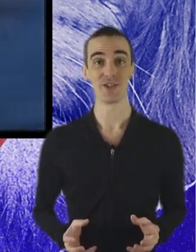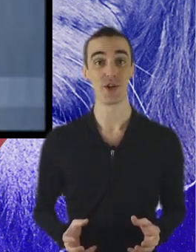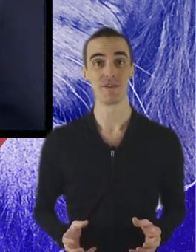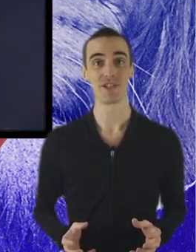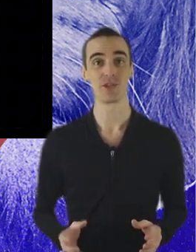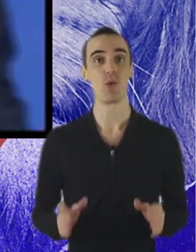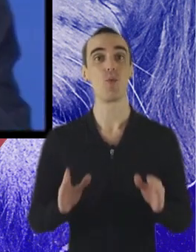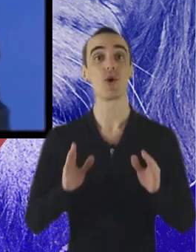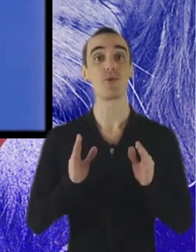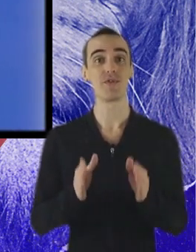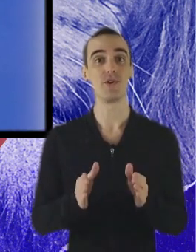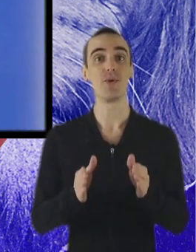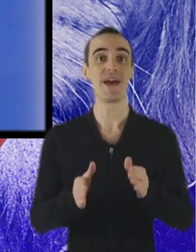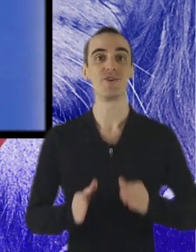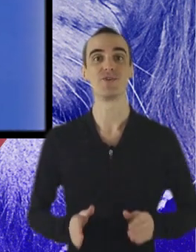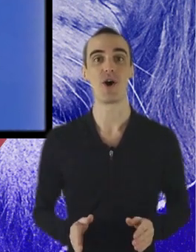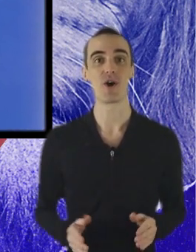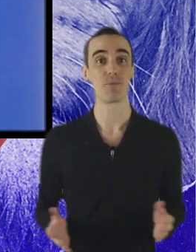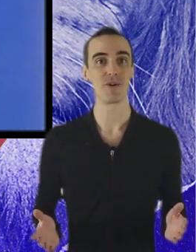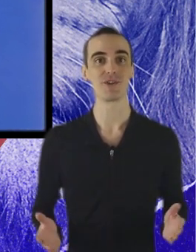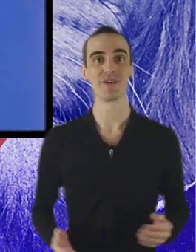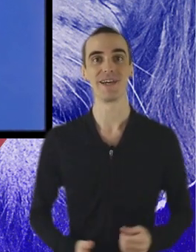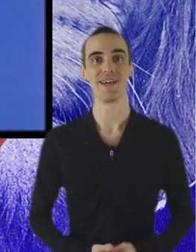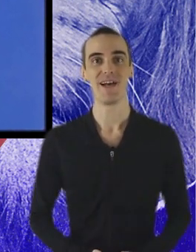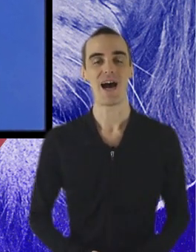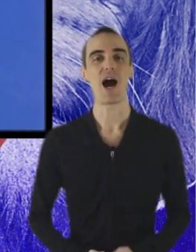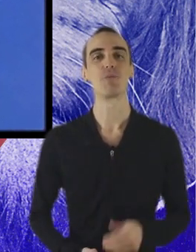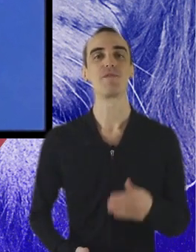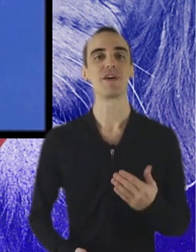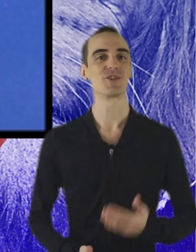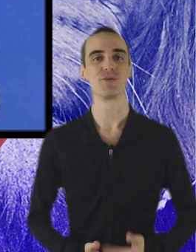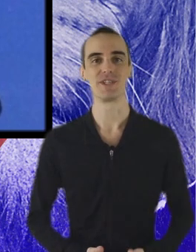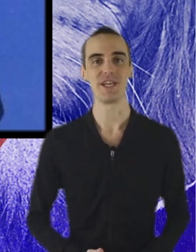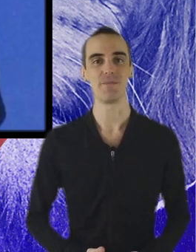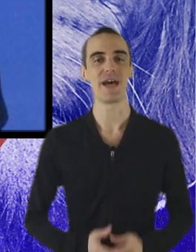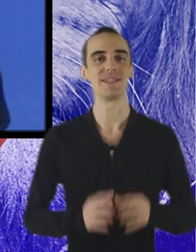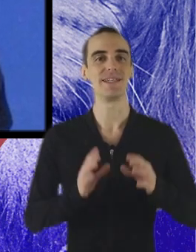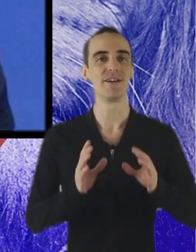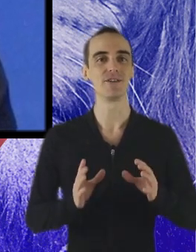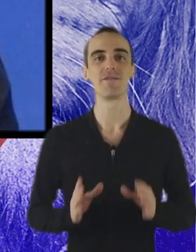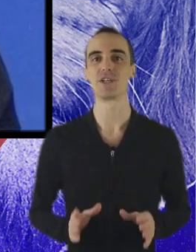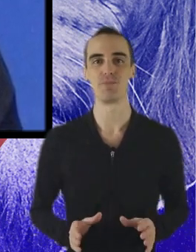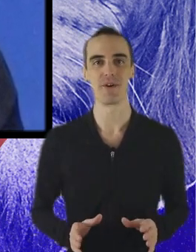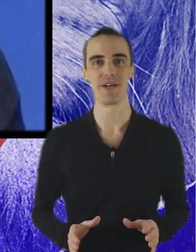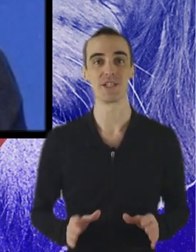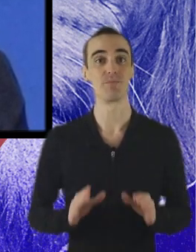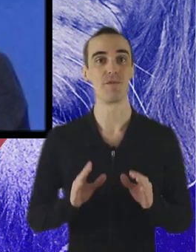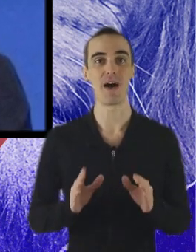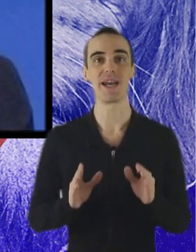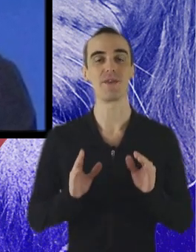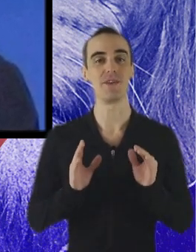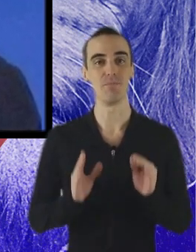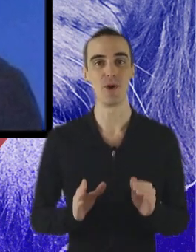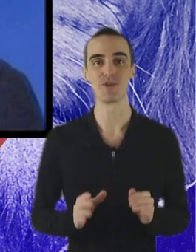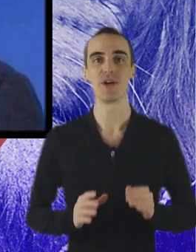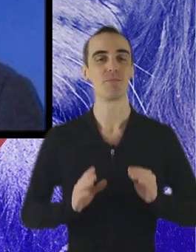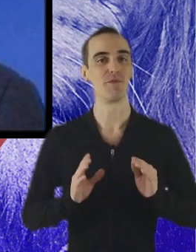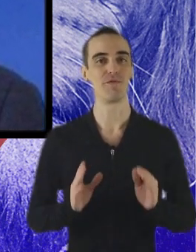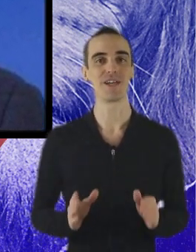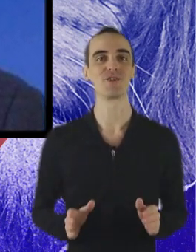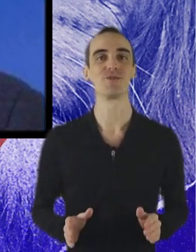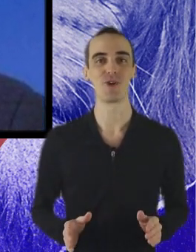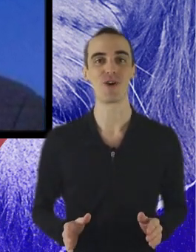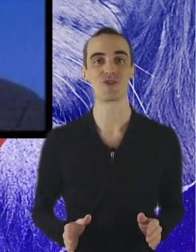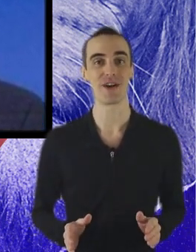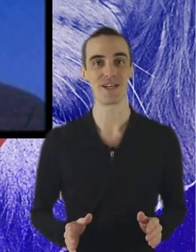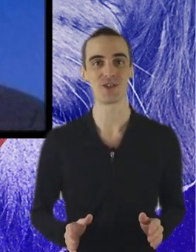disse: "Vojvoda chegou a testar o Lucas Crispim na direita, fazendo a função que era do Iago Pikachu, mas não deu muito certo. Com a